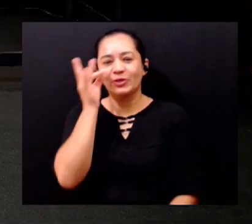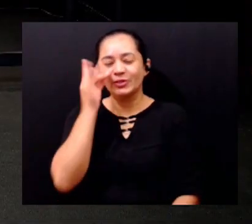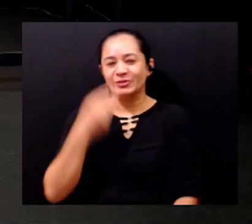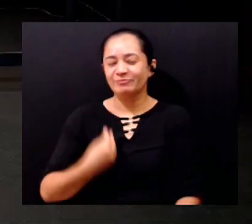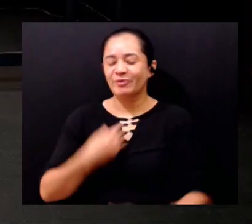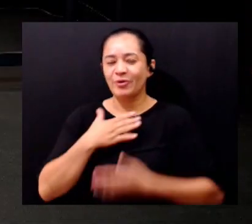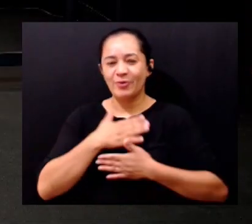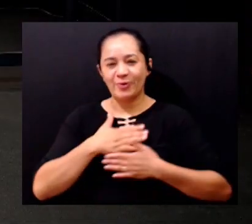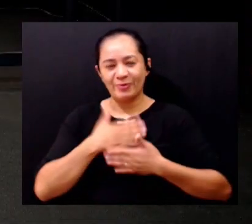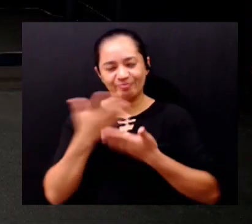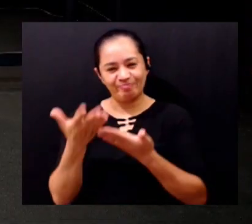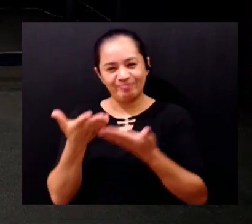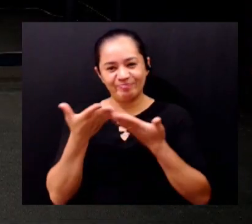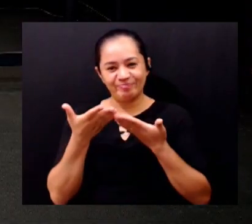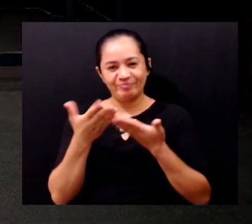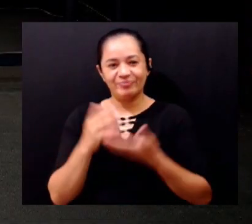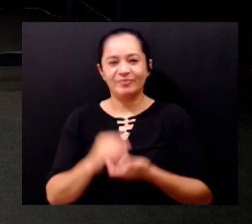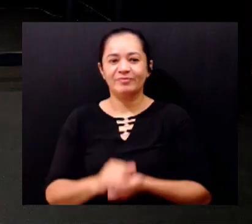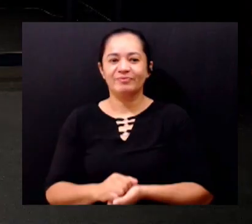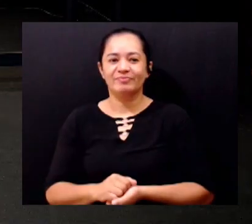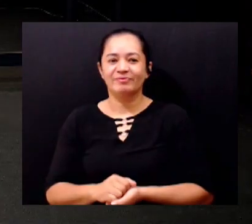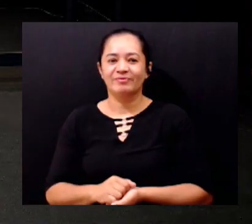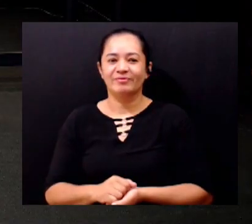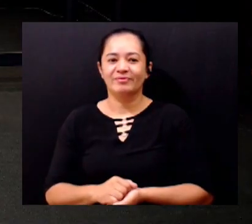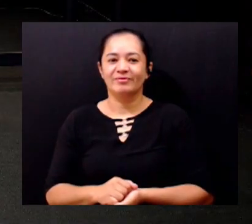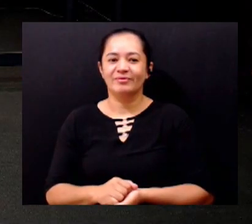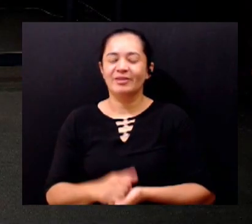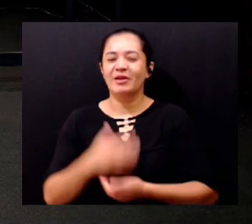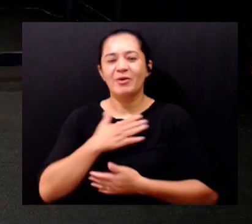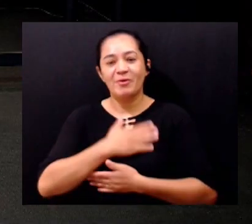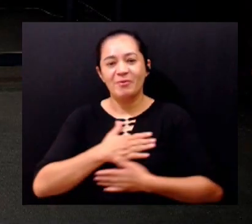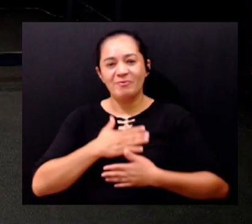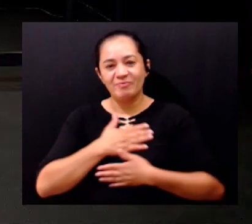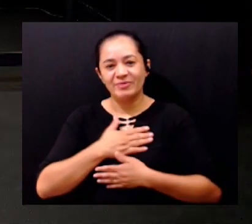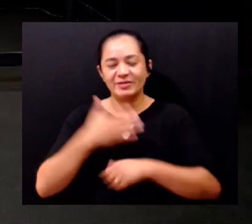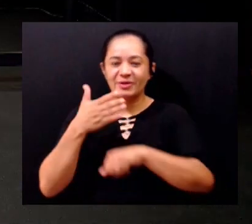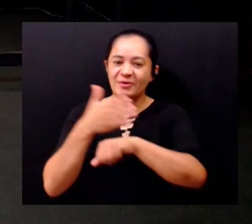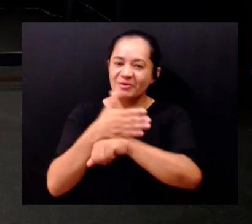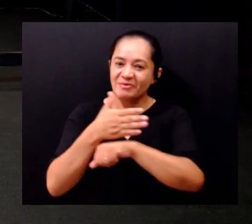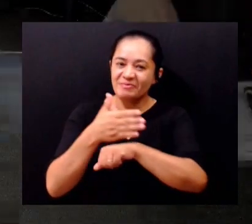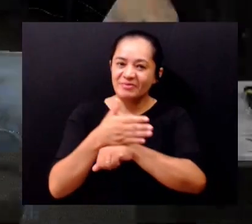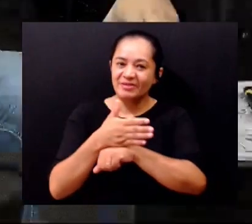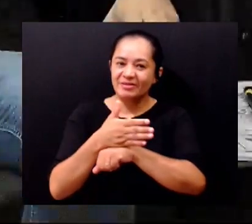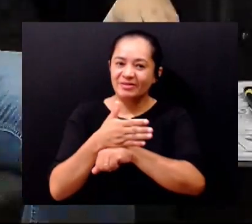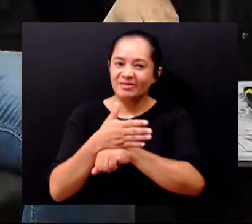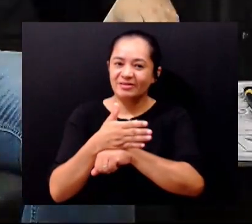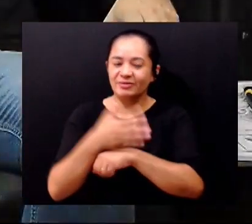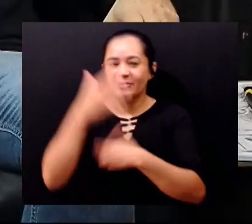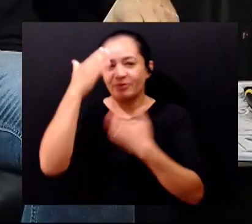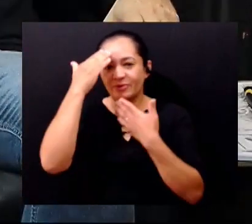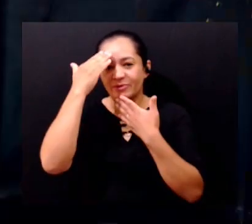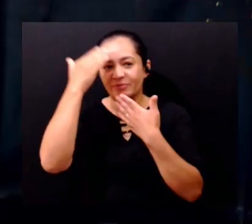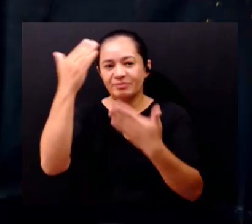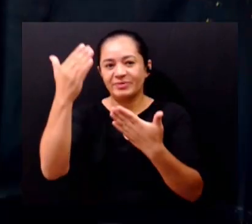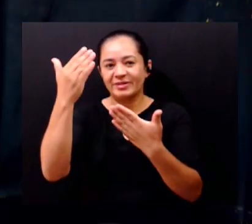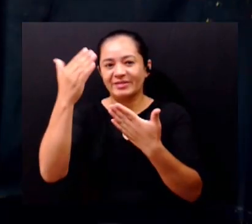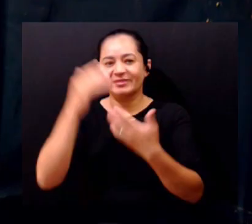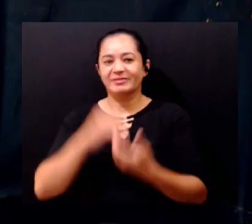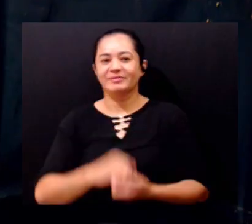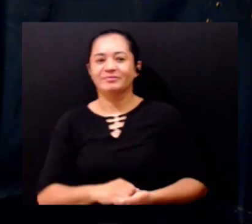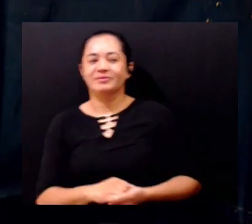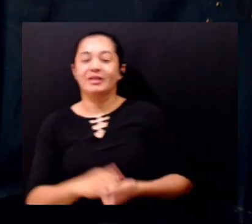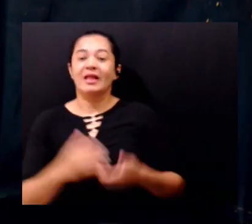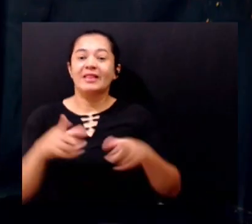você. Bom dia, Rubem, é um prazer participar do programa. Obrigado pelo convite. Maravilha. Com a gente também tem